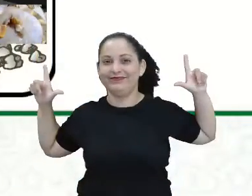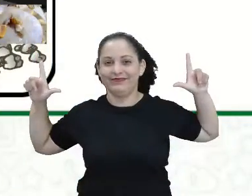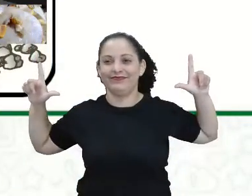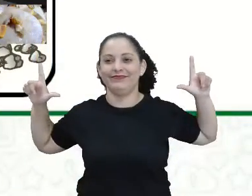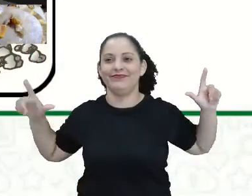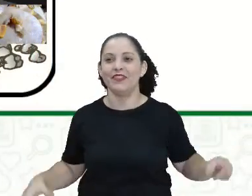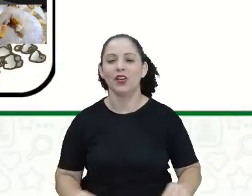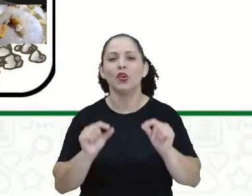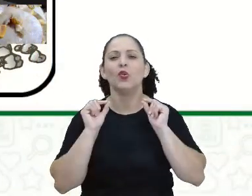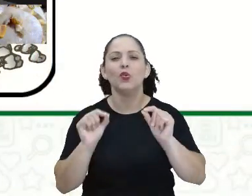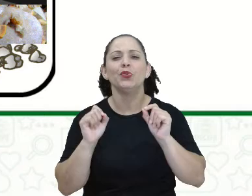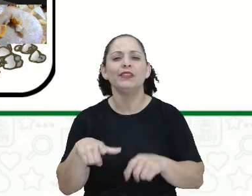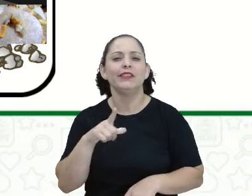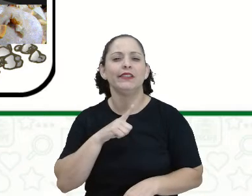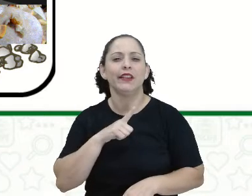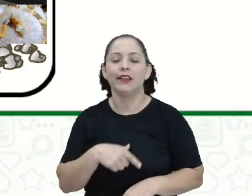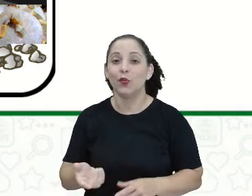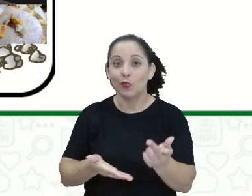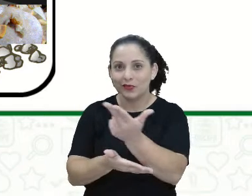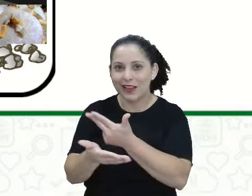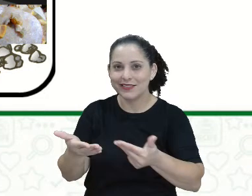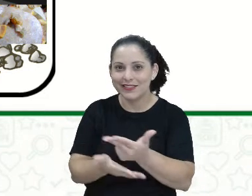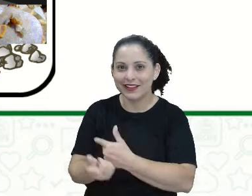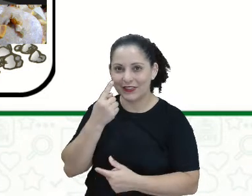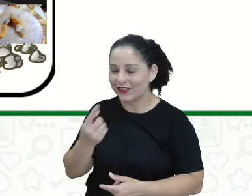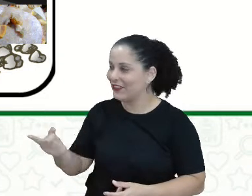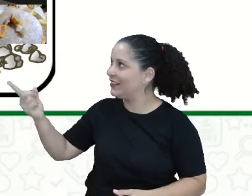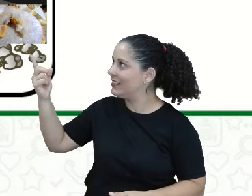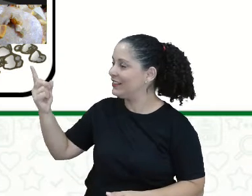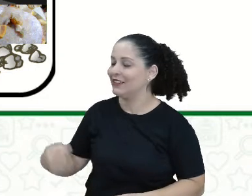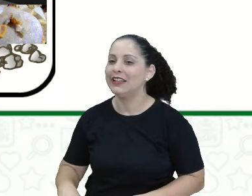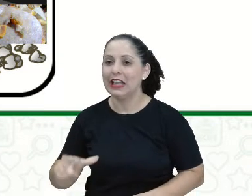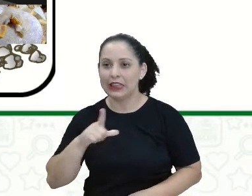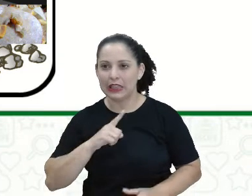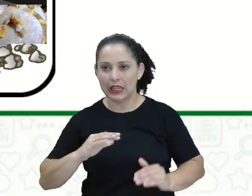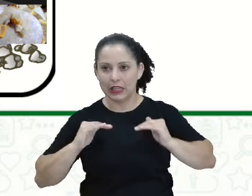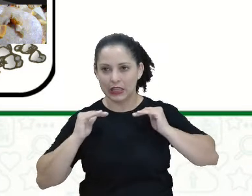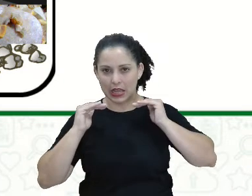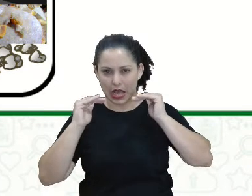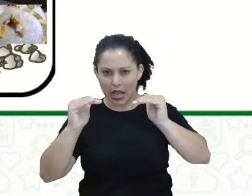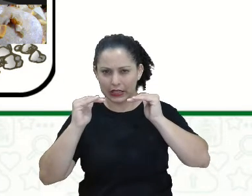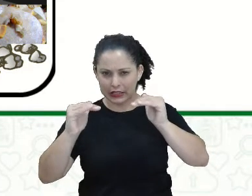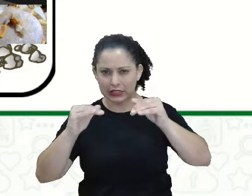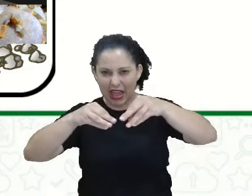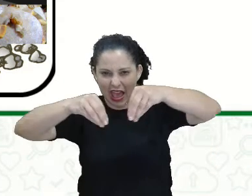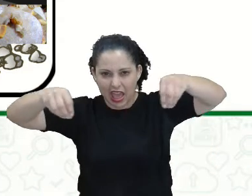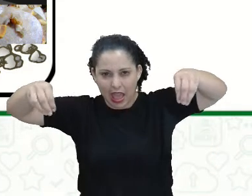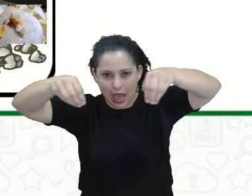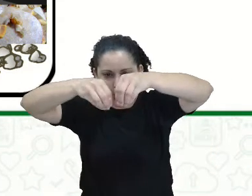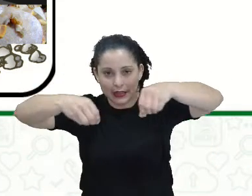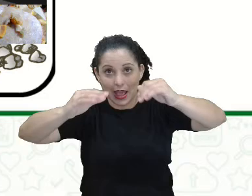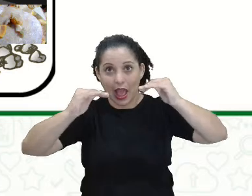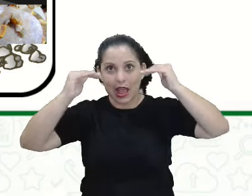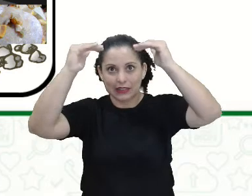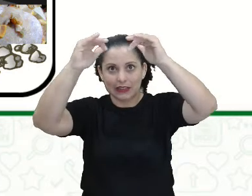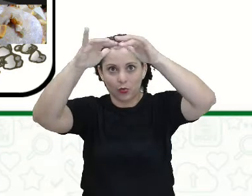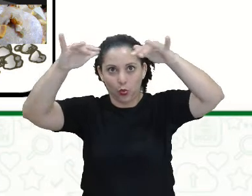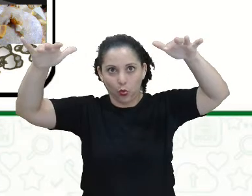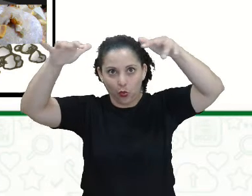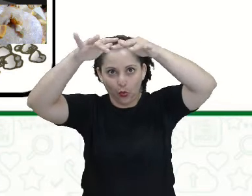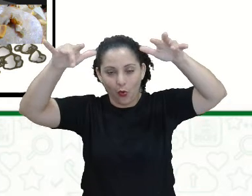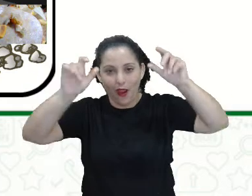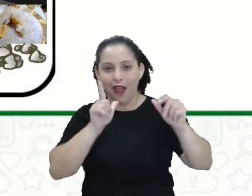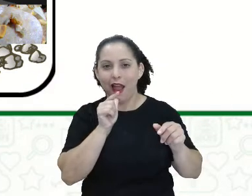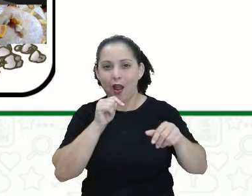esse filtro, né? A gente tem uma representaçãozinha aí do filtro, ó. Temos camadas de areia, a água tá por cima ali, vocês estão vendo.